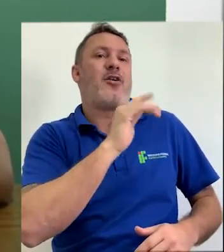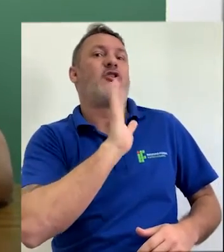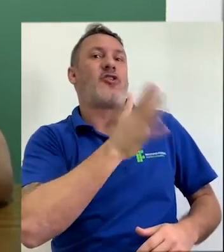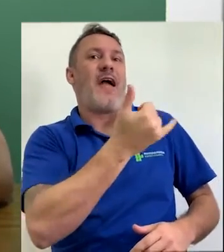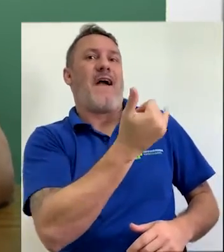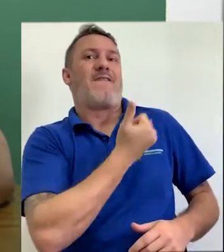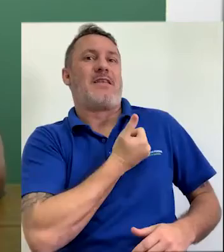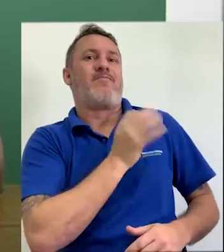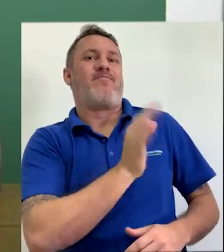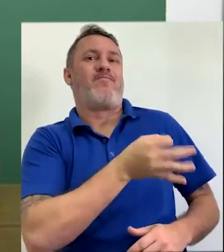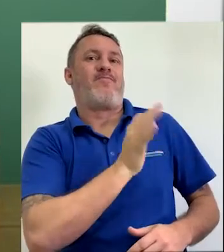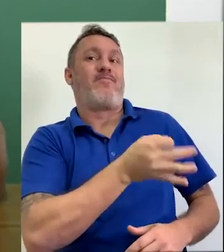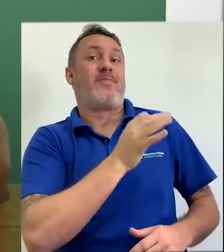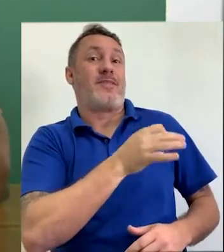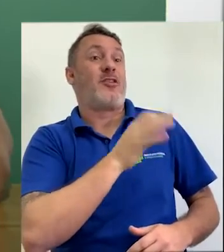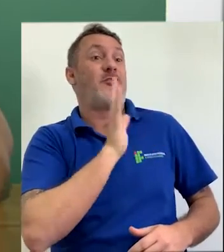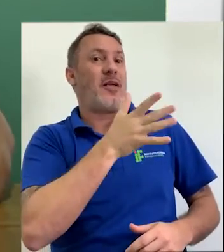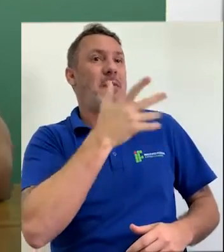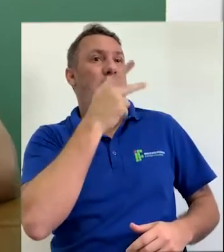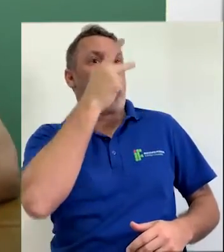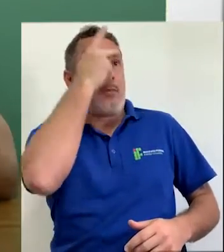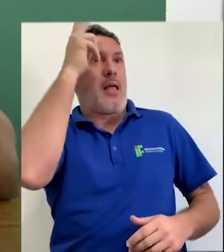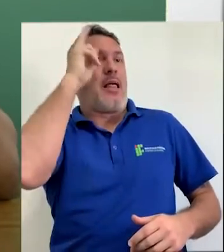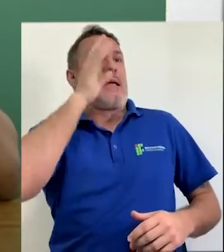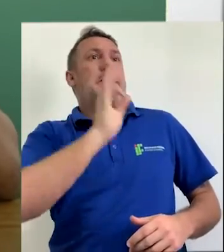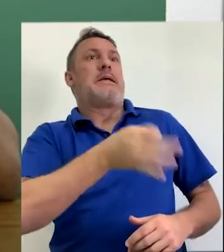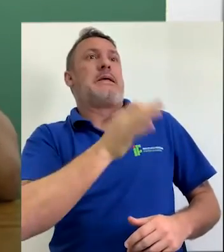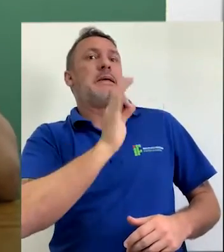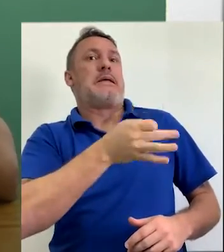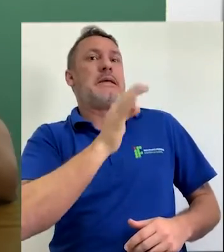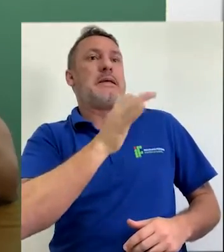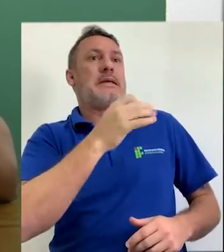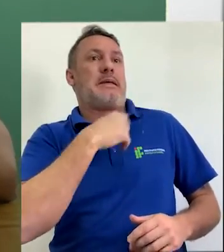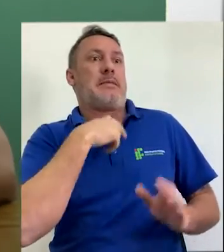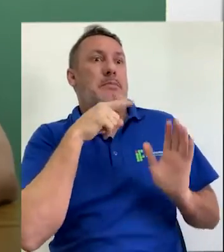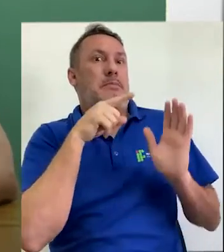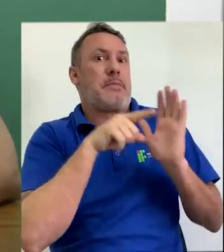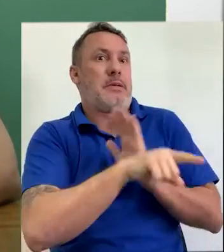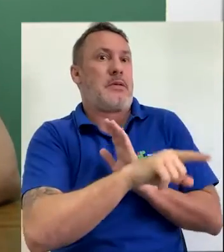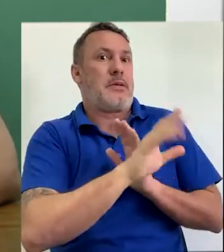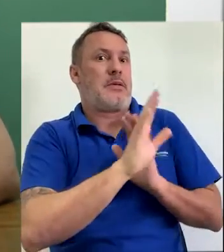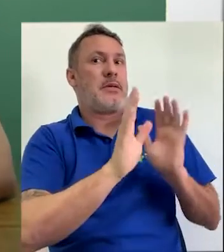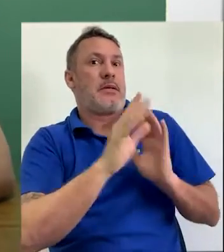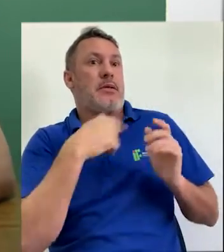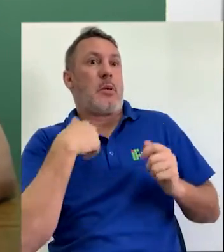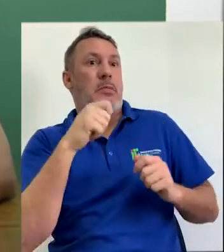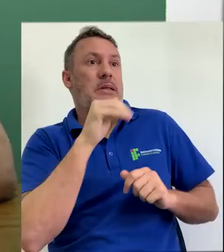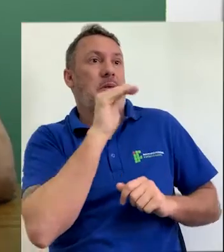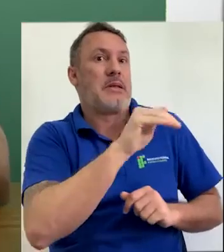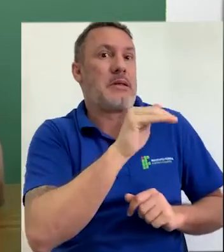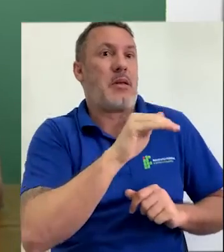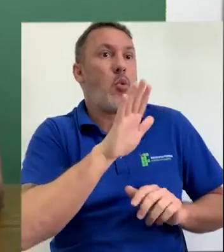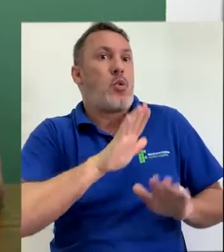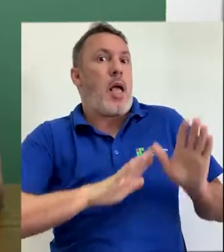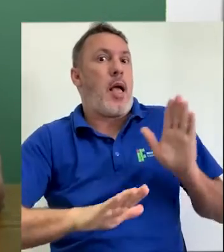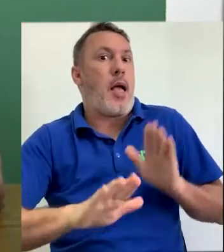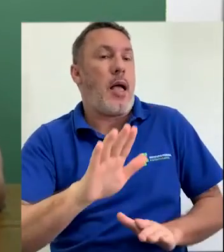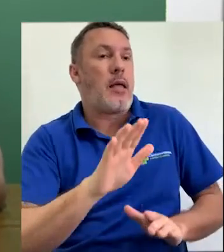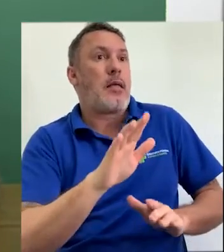foi dado. O recado está no consciente dela. Eu preciso perguntar com cuidado. Eu preciso